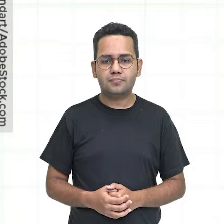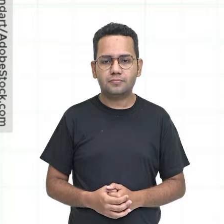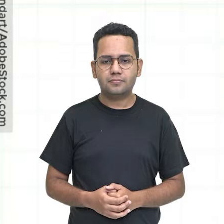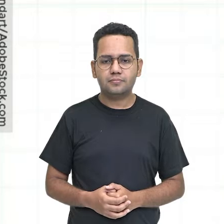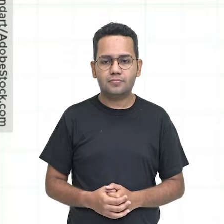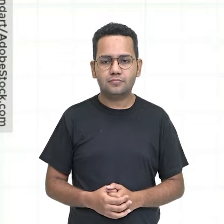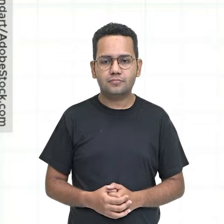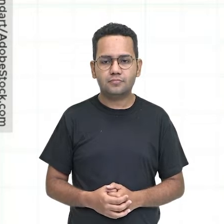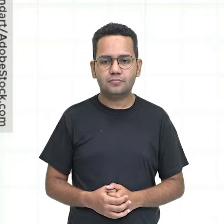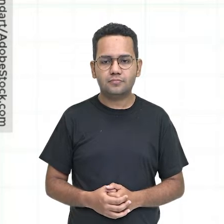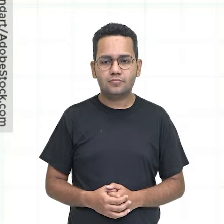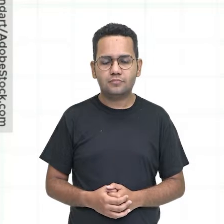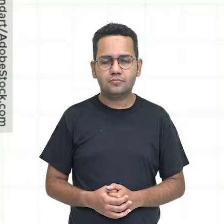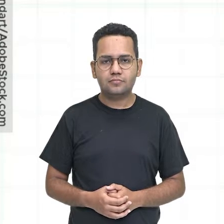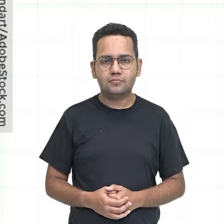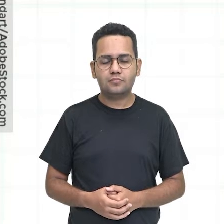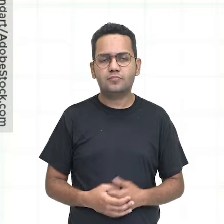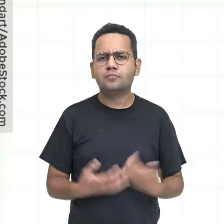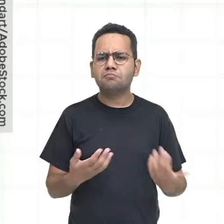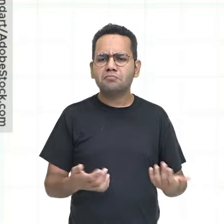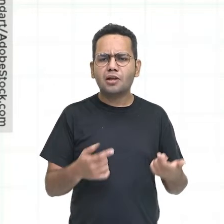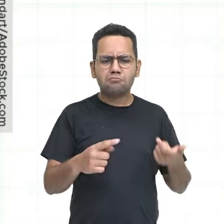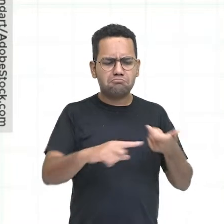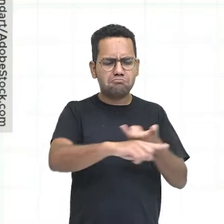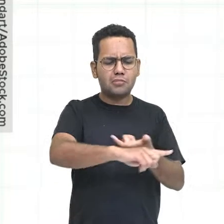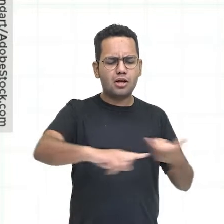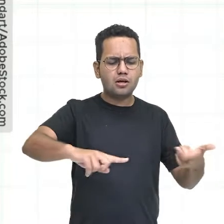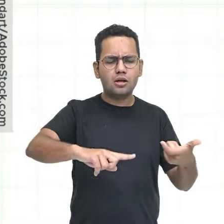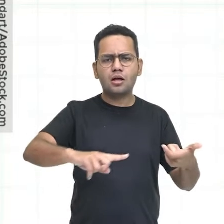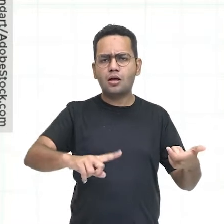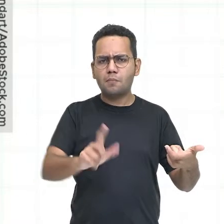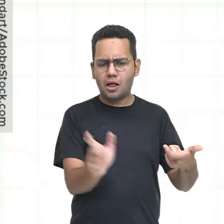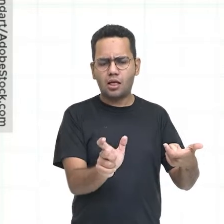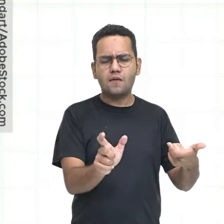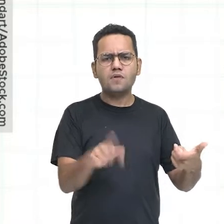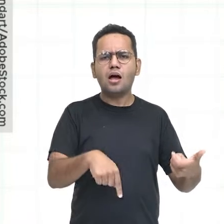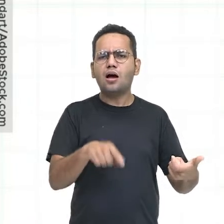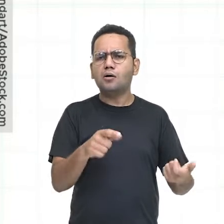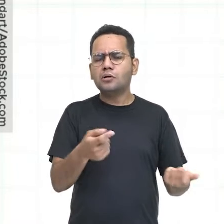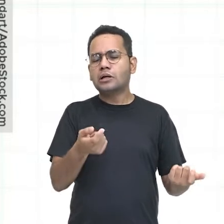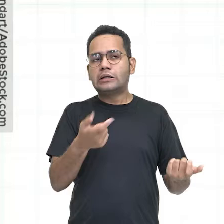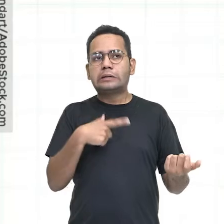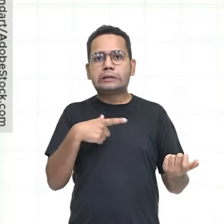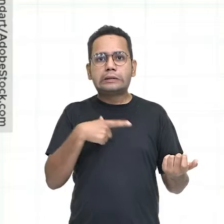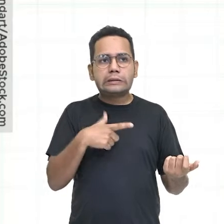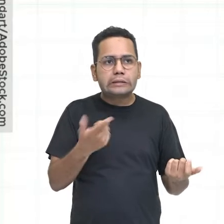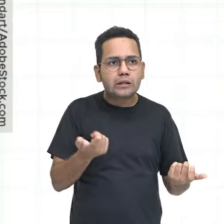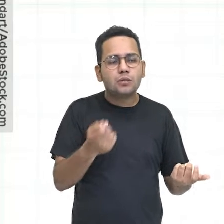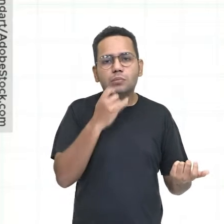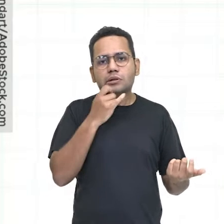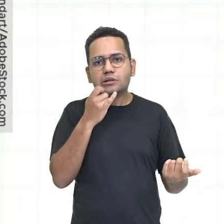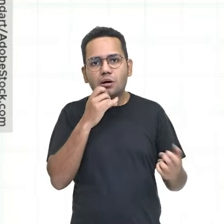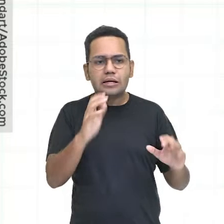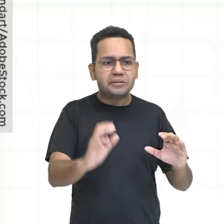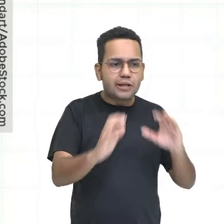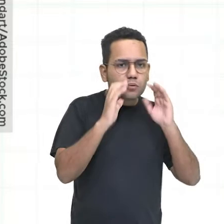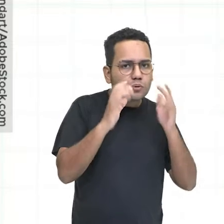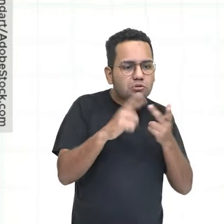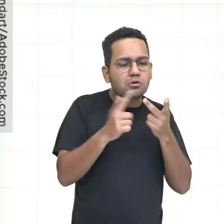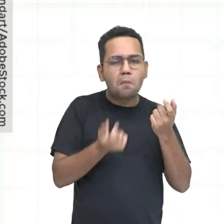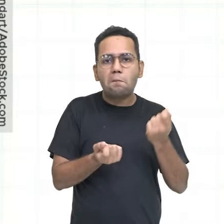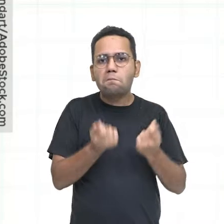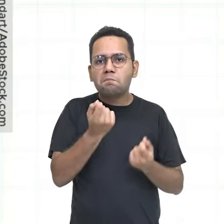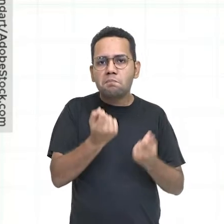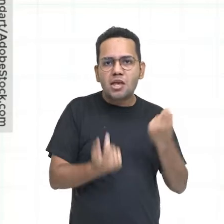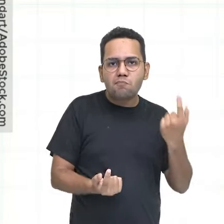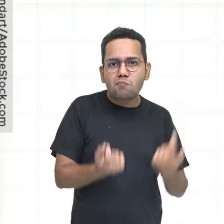falo junk food, eu me refiro àquelas comidas, gente, que não são muito elaboradas, tá? Sanduíches, esse tipo de comida,